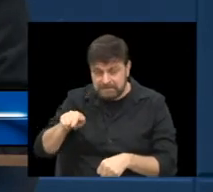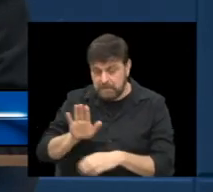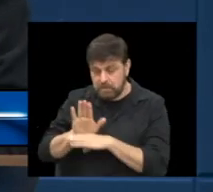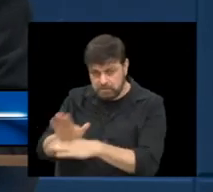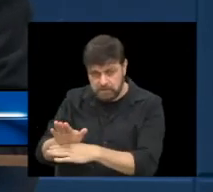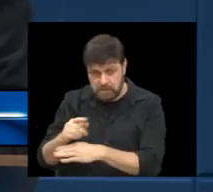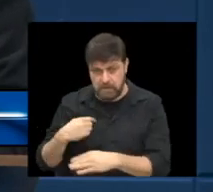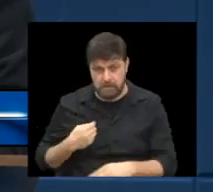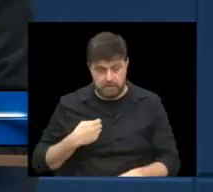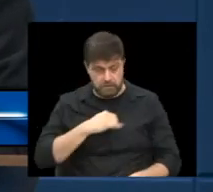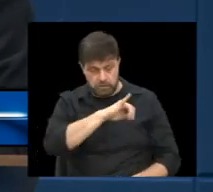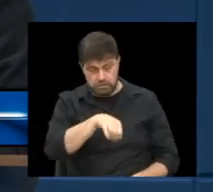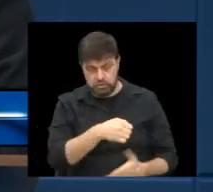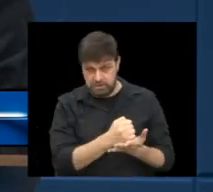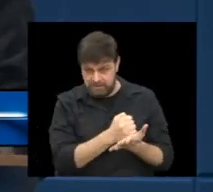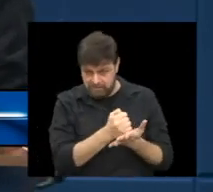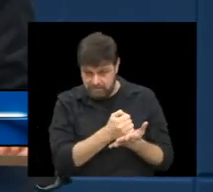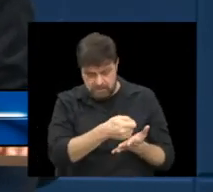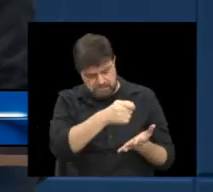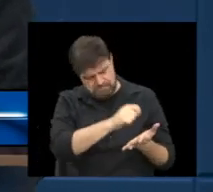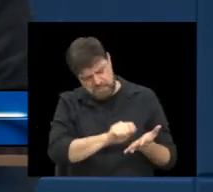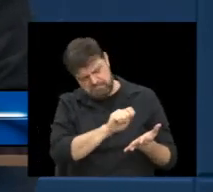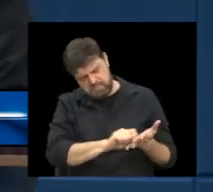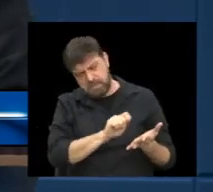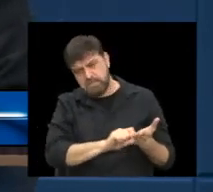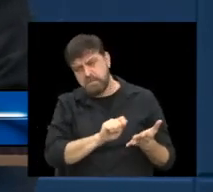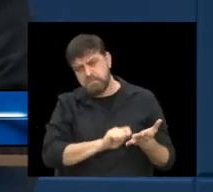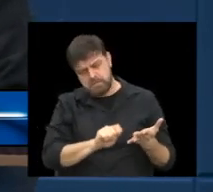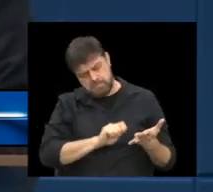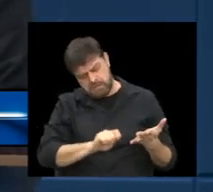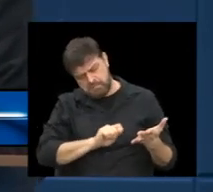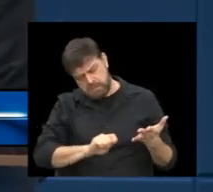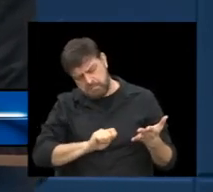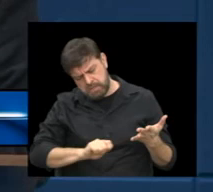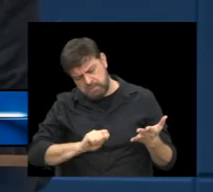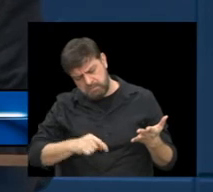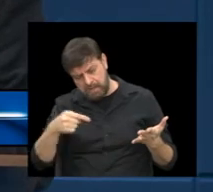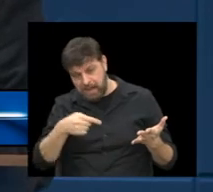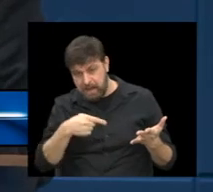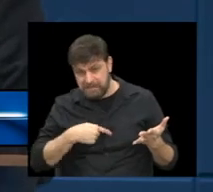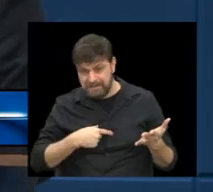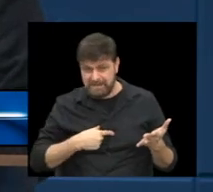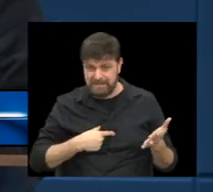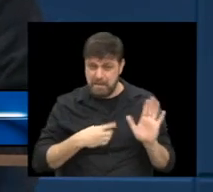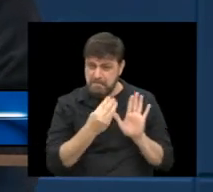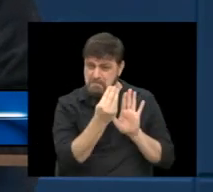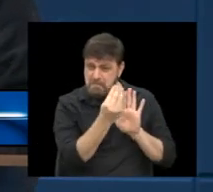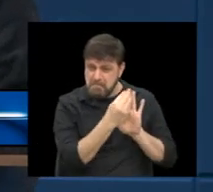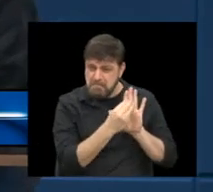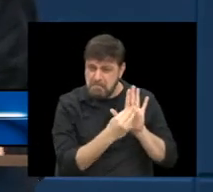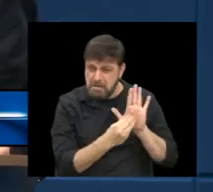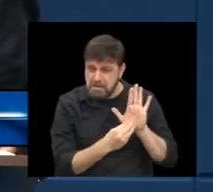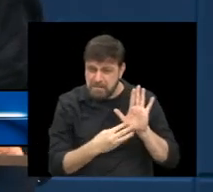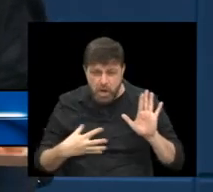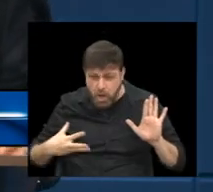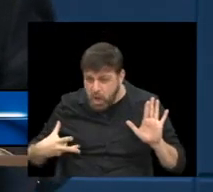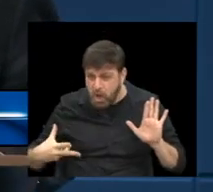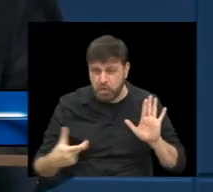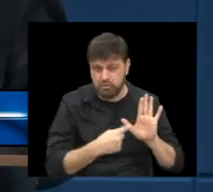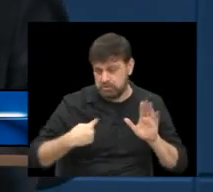feito pelo nobre vereador Jorge, traz então todos os resumos das